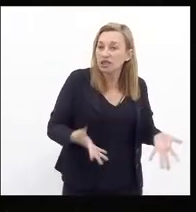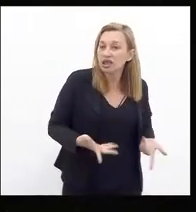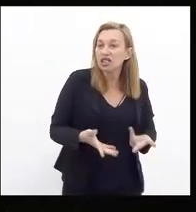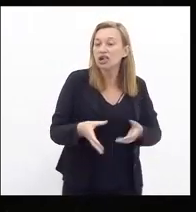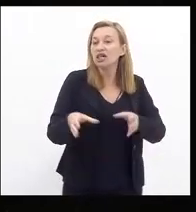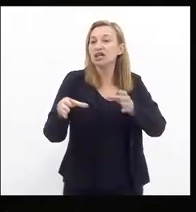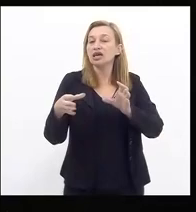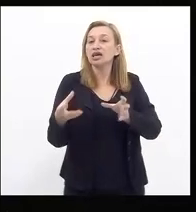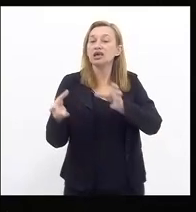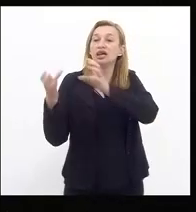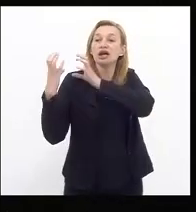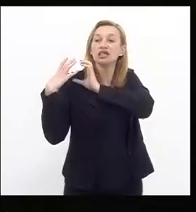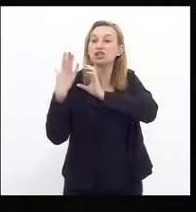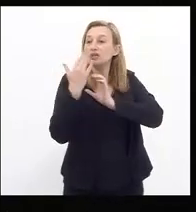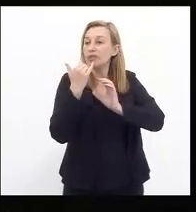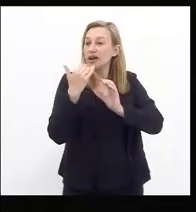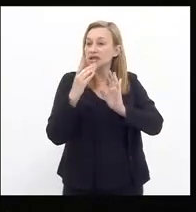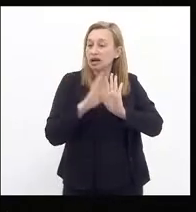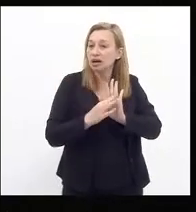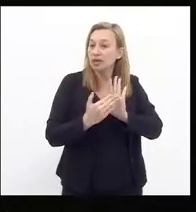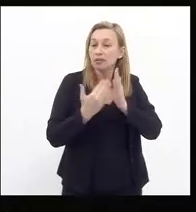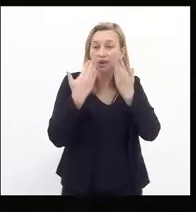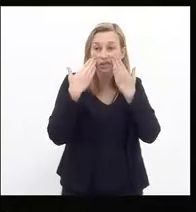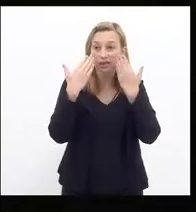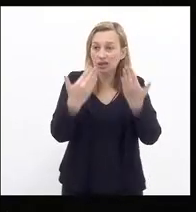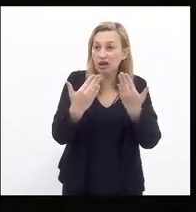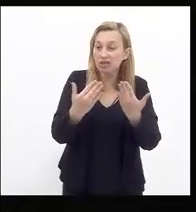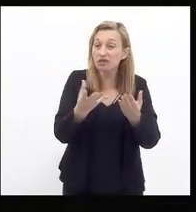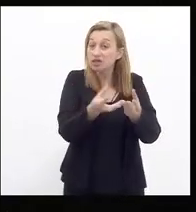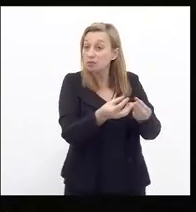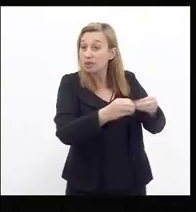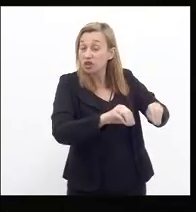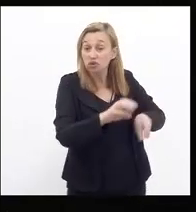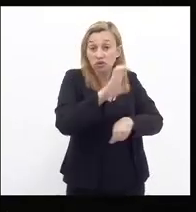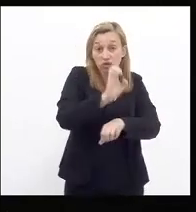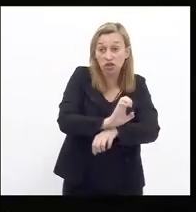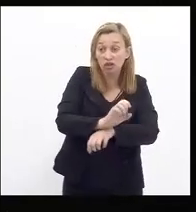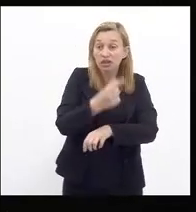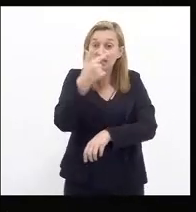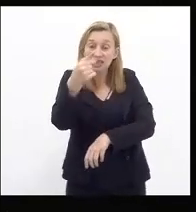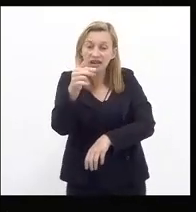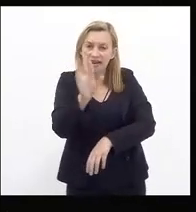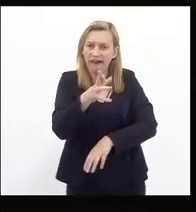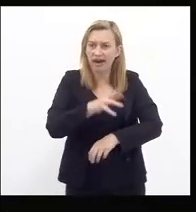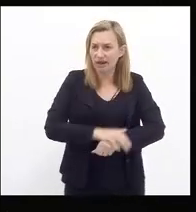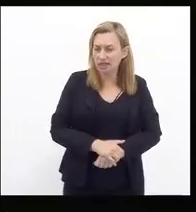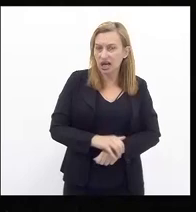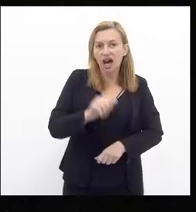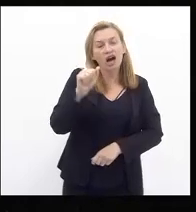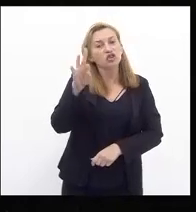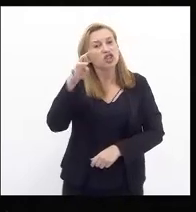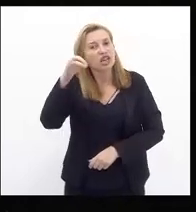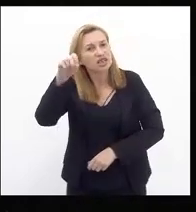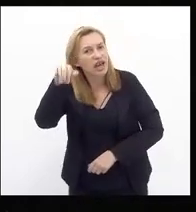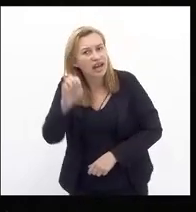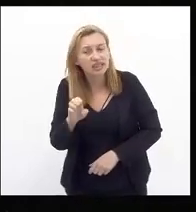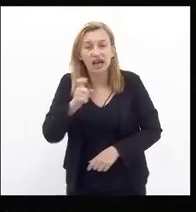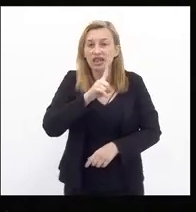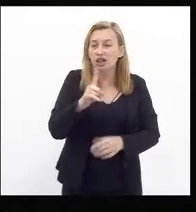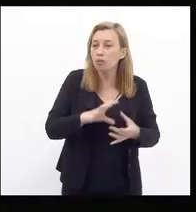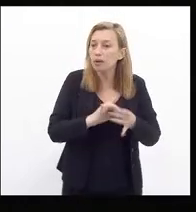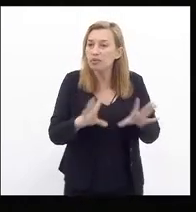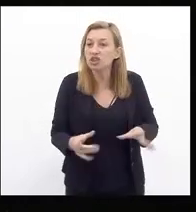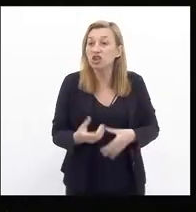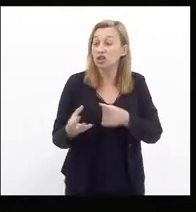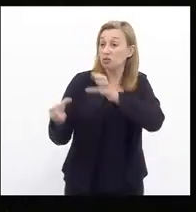sextas apresentadas tivessem prejuízo para o estado de sete reais austeridade a não permitir